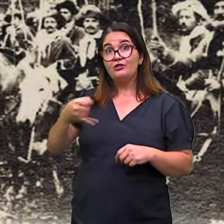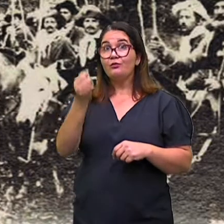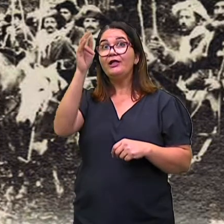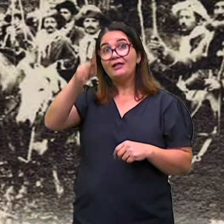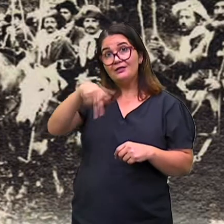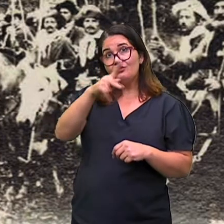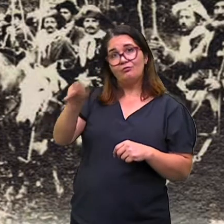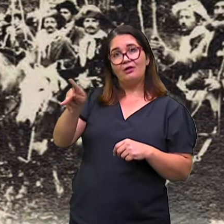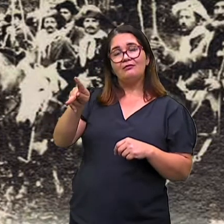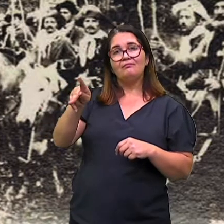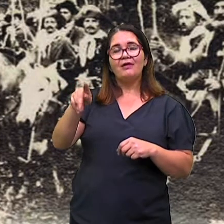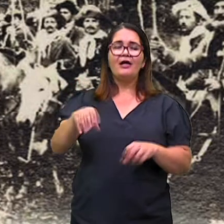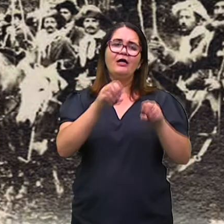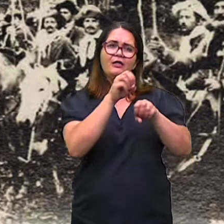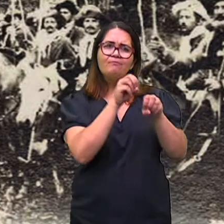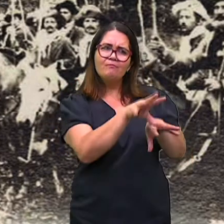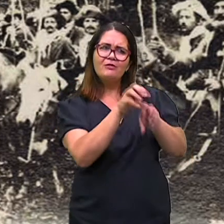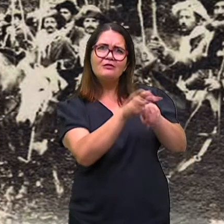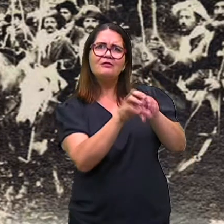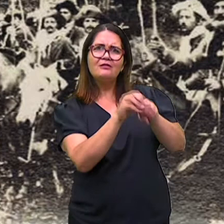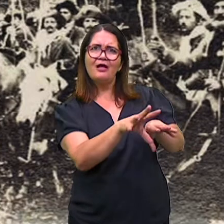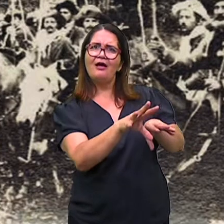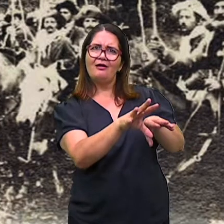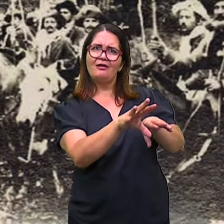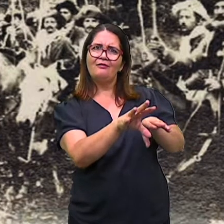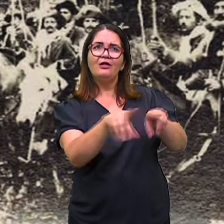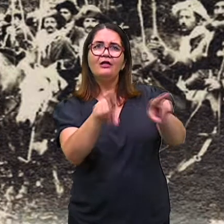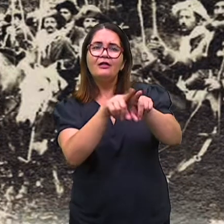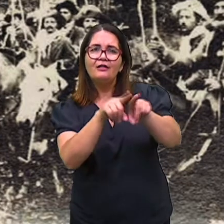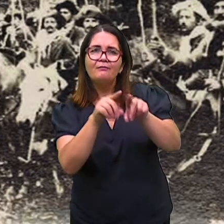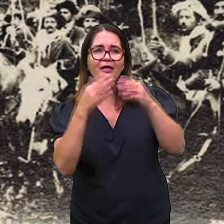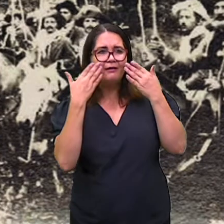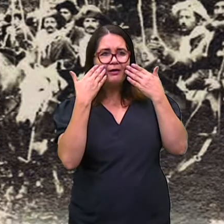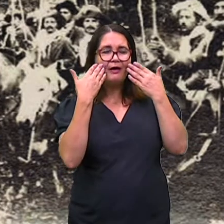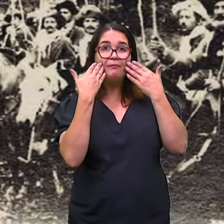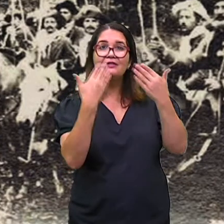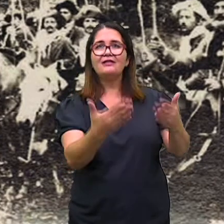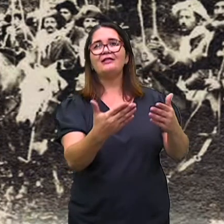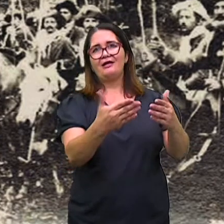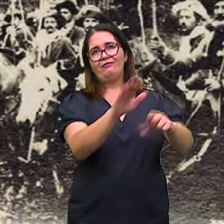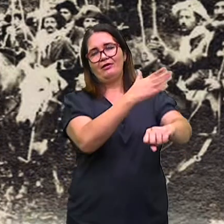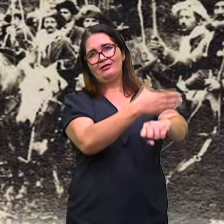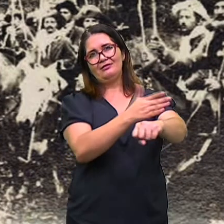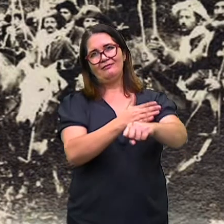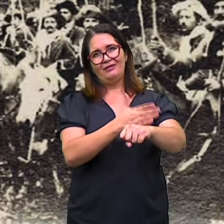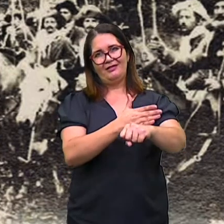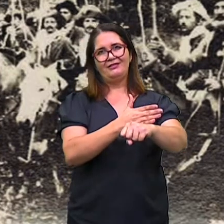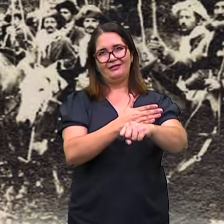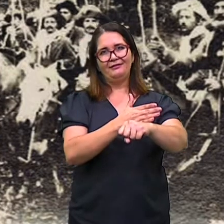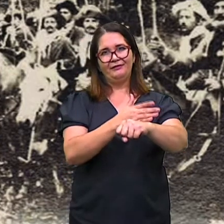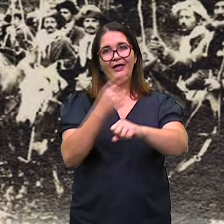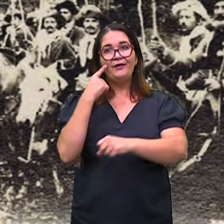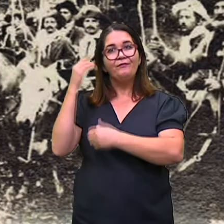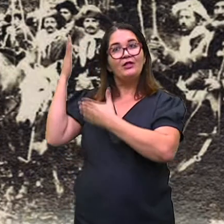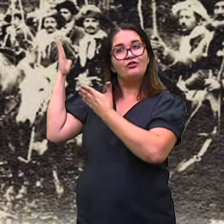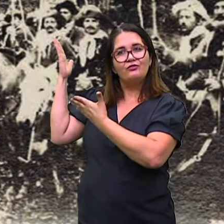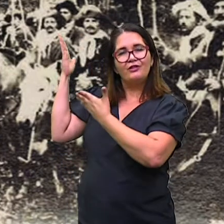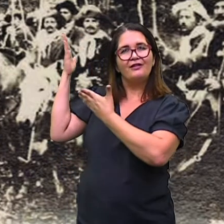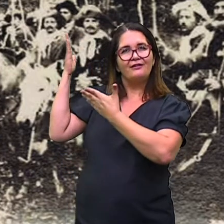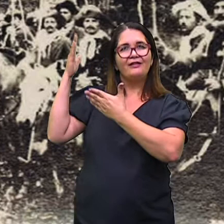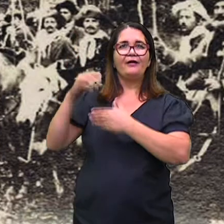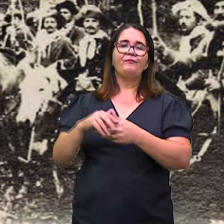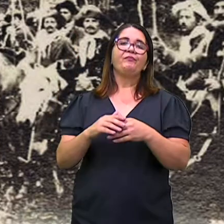Encontramos, no território brasileiro, as cavalhadas sendo representadas em diferentes